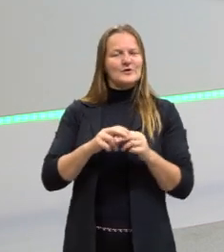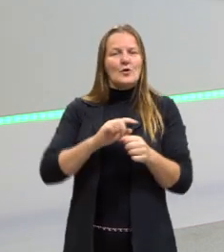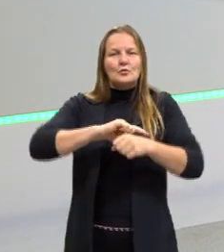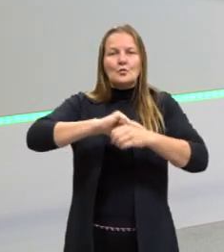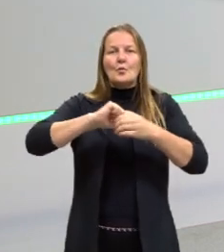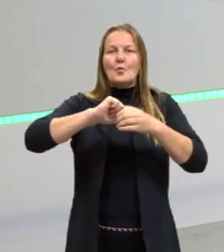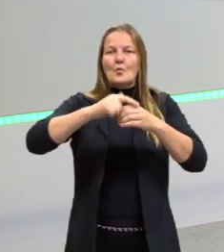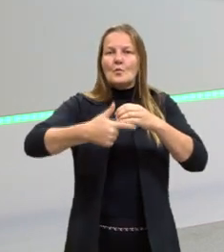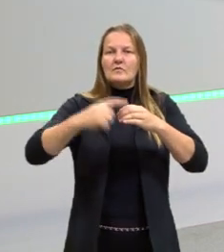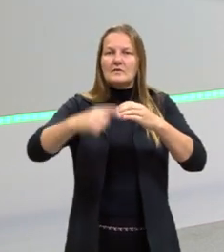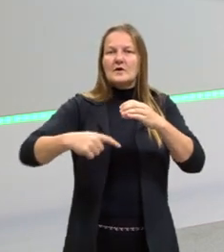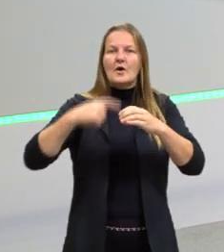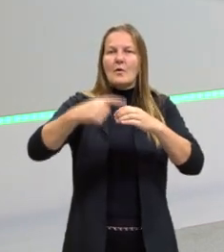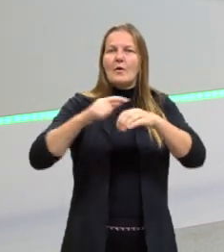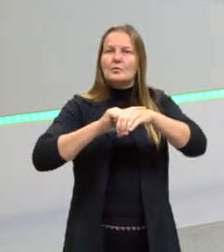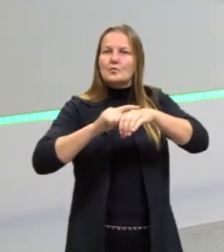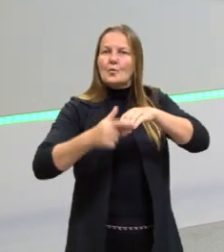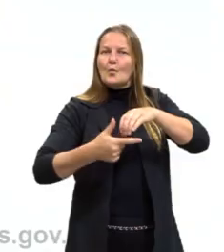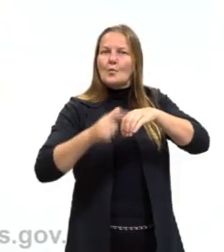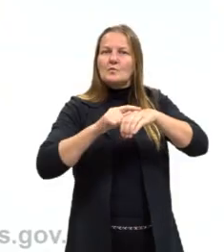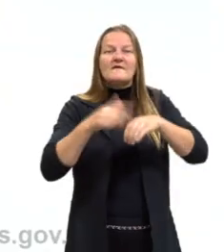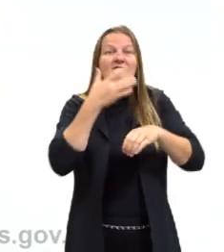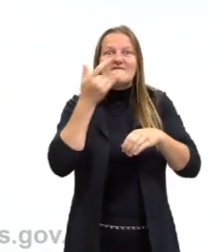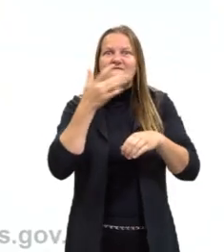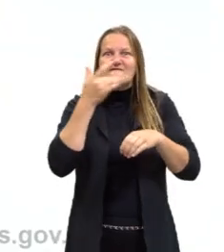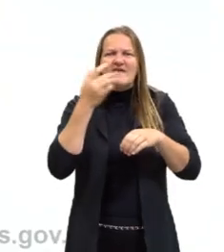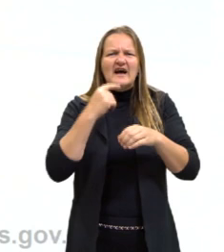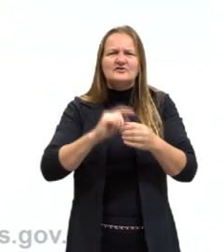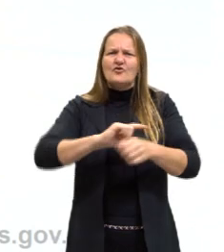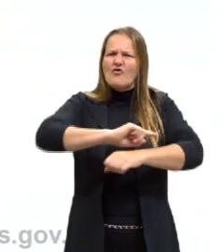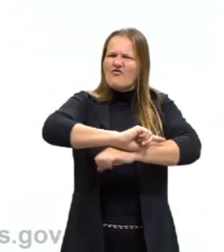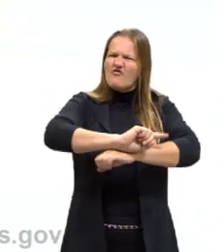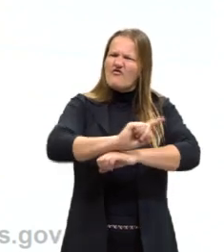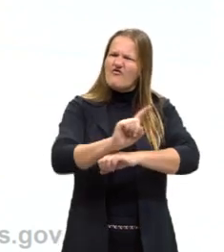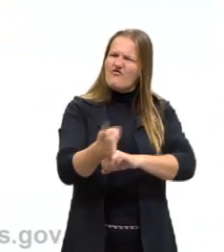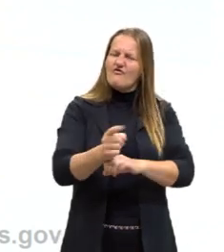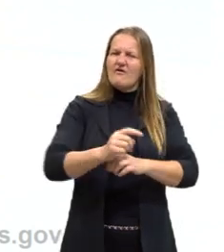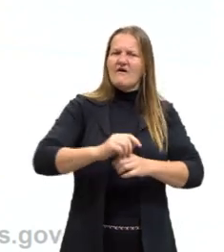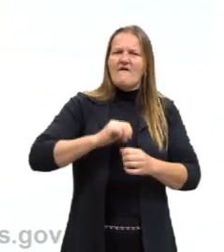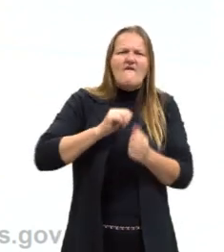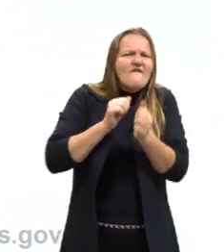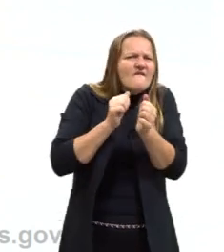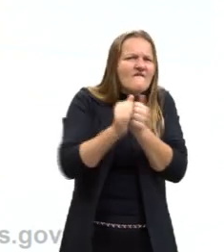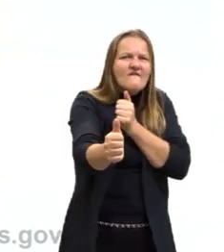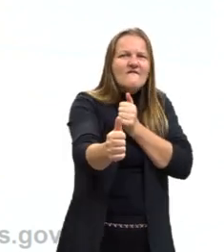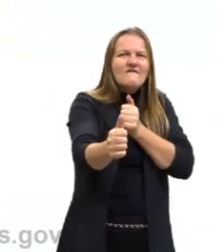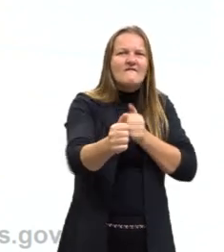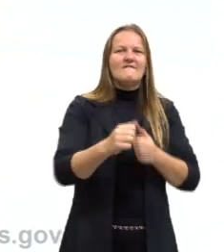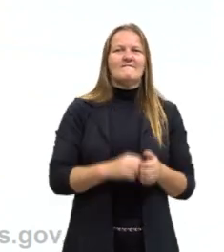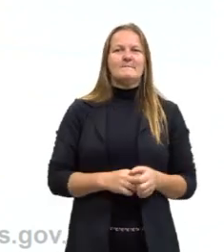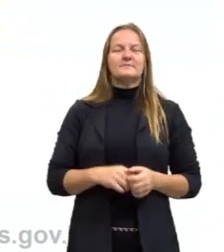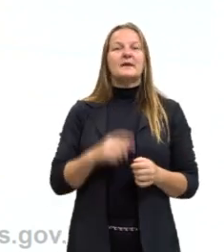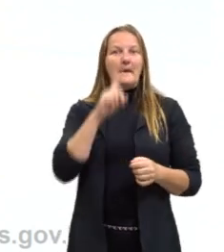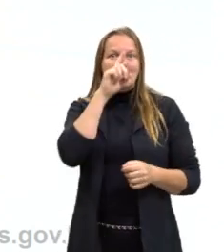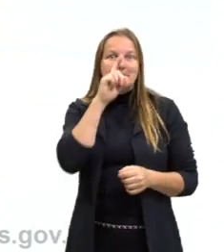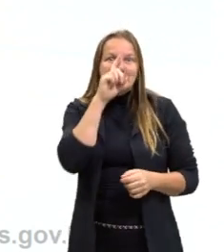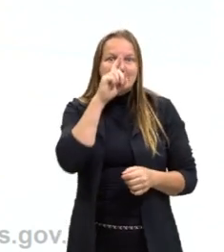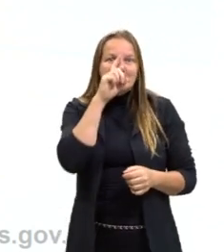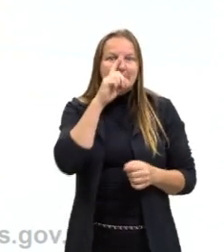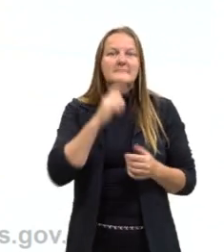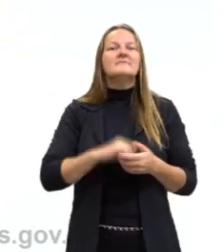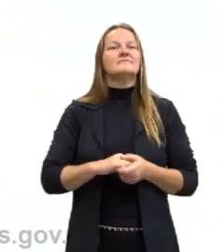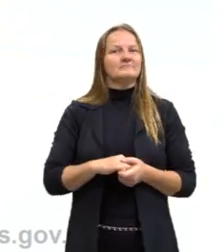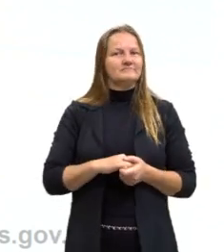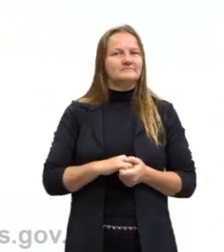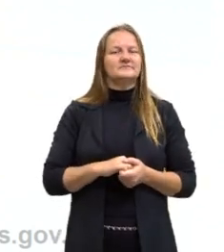liso for esse pneu mais fácil ele consegue atingir uma velocidade mais alta né claro que isso é perigoso né a gente sabe